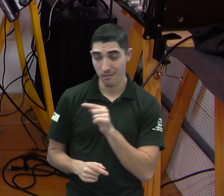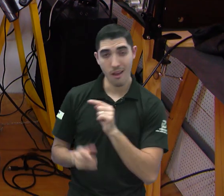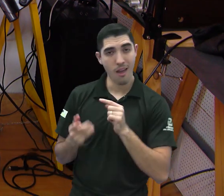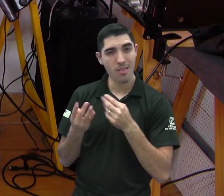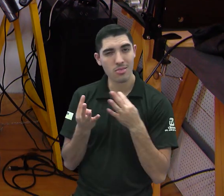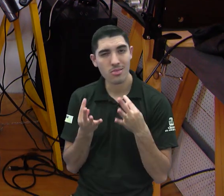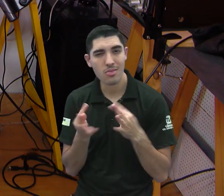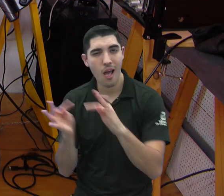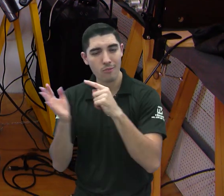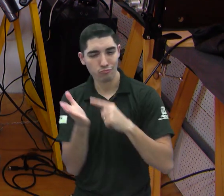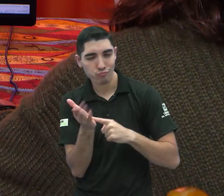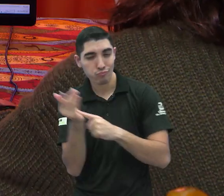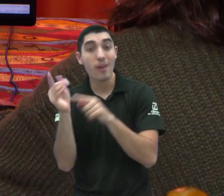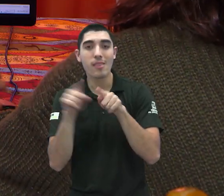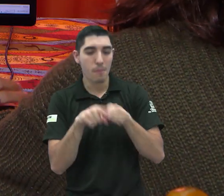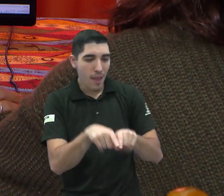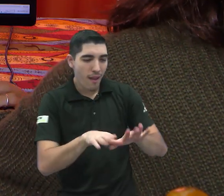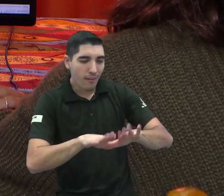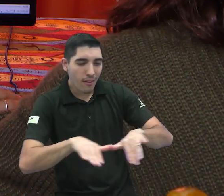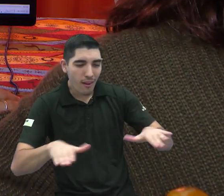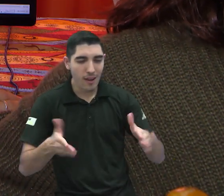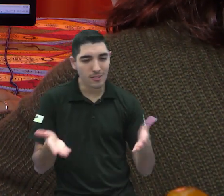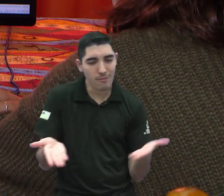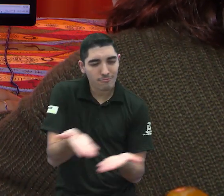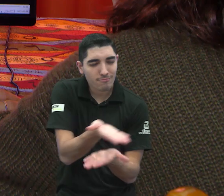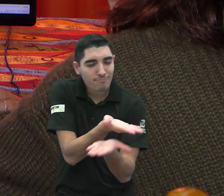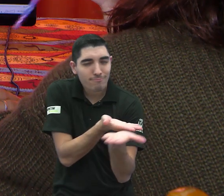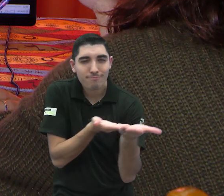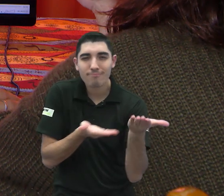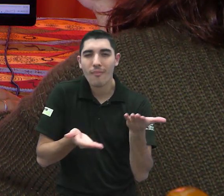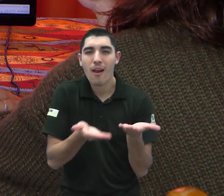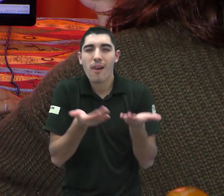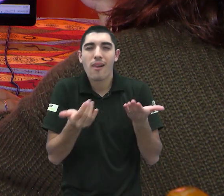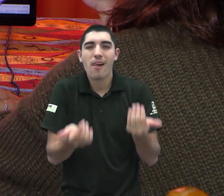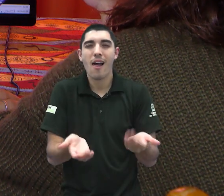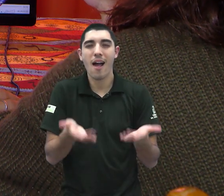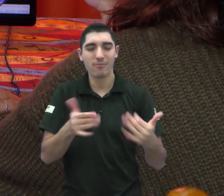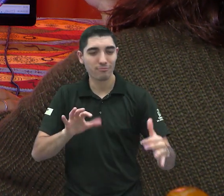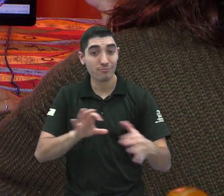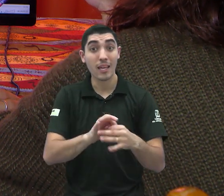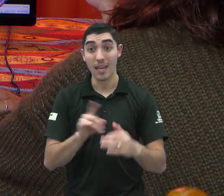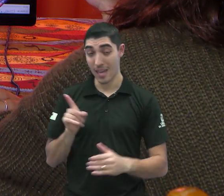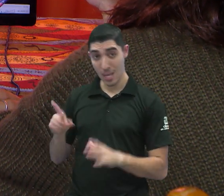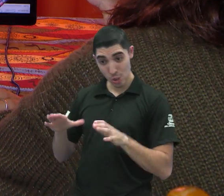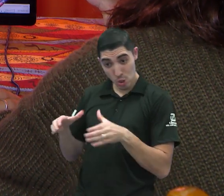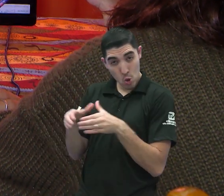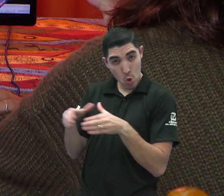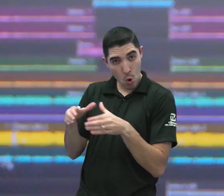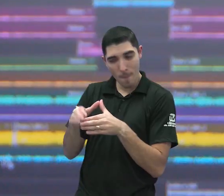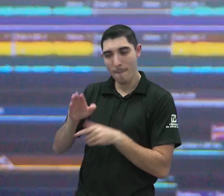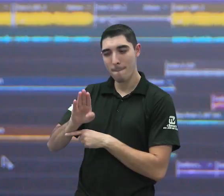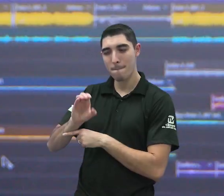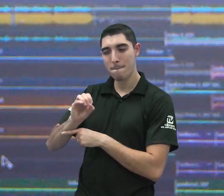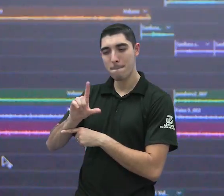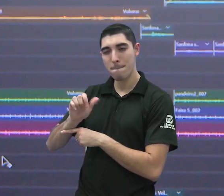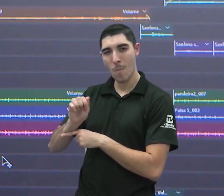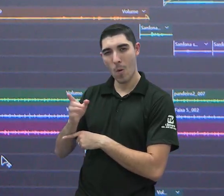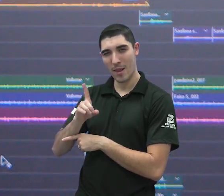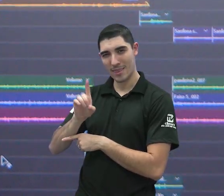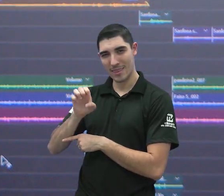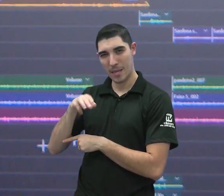da tecnologia e a leveza da infância fazem com que a história da Companhia Bola de Meia prove